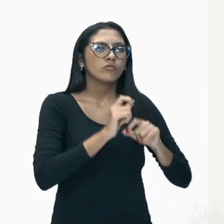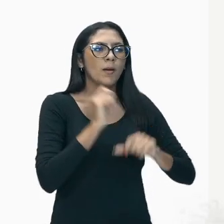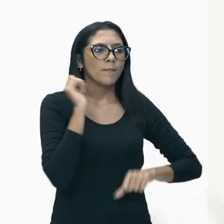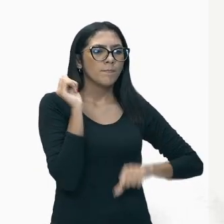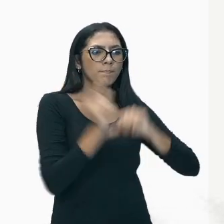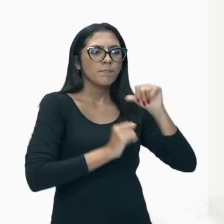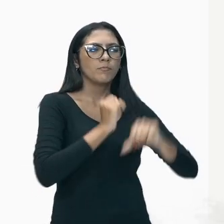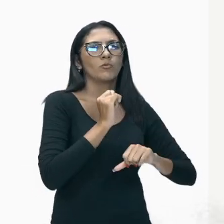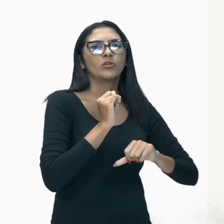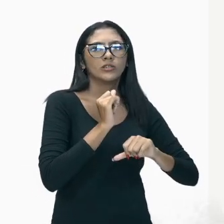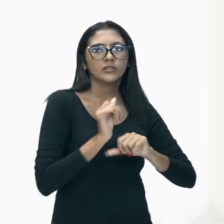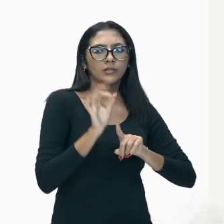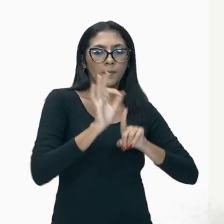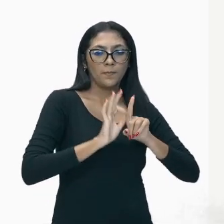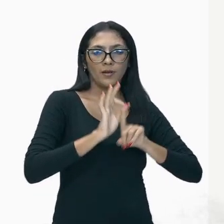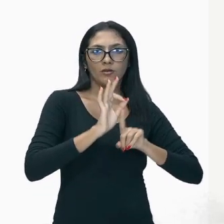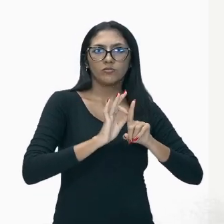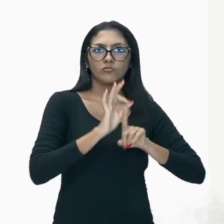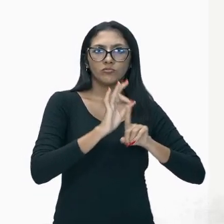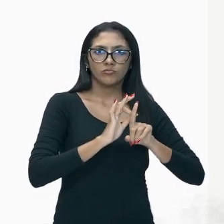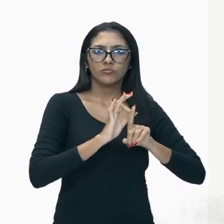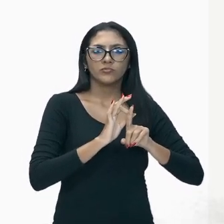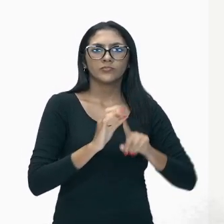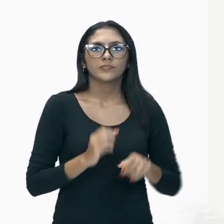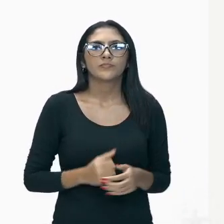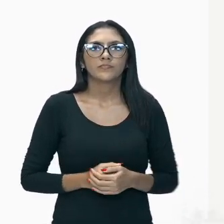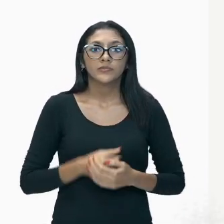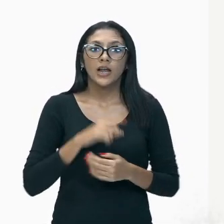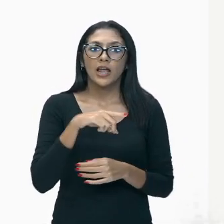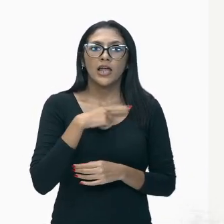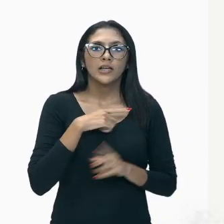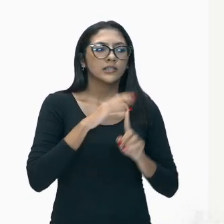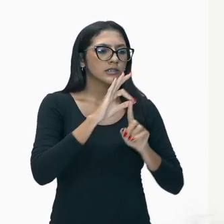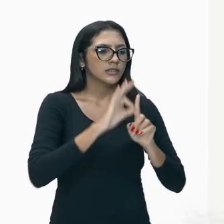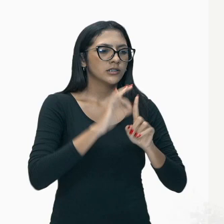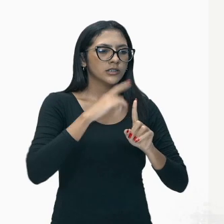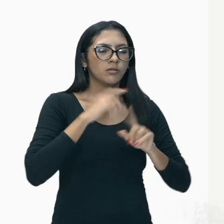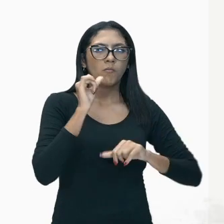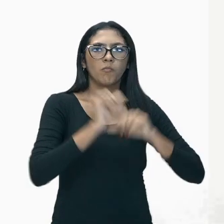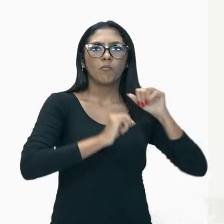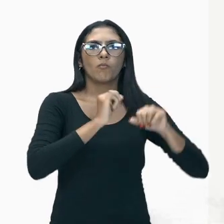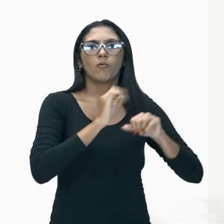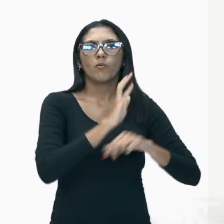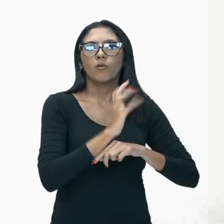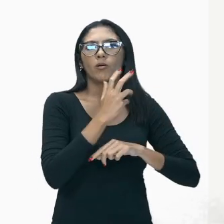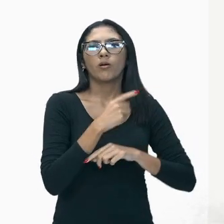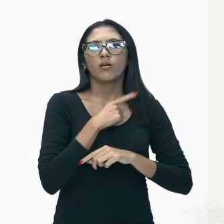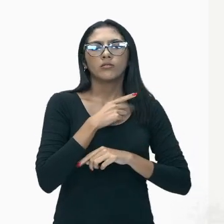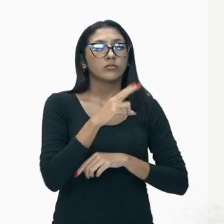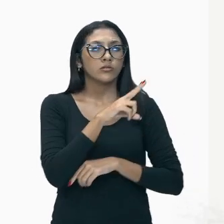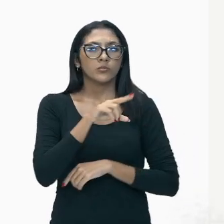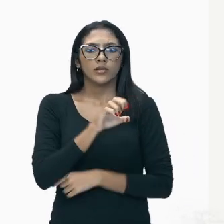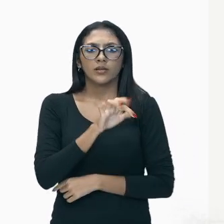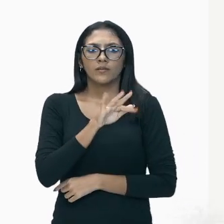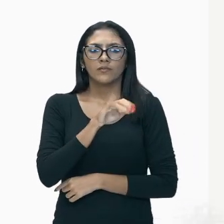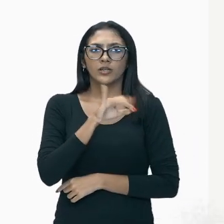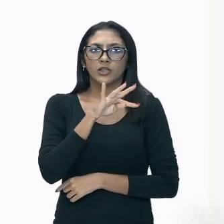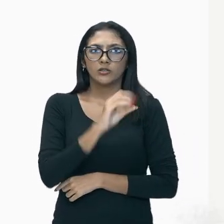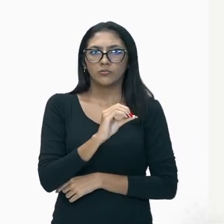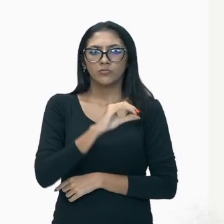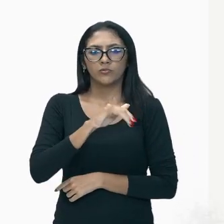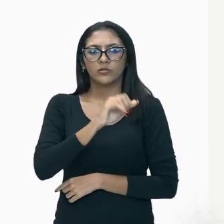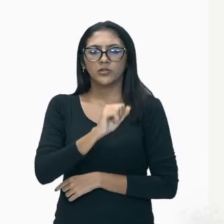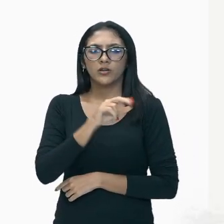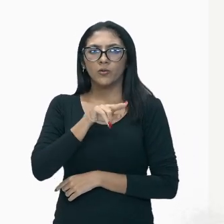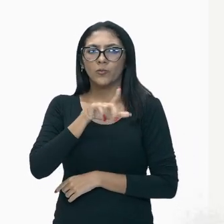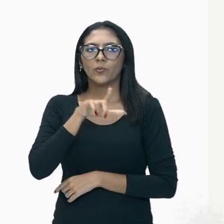energia térmica. E esse fenômeno é conhecido como efeito Joule, em